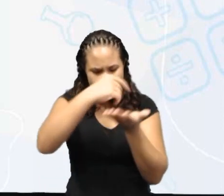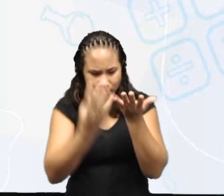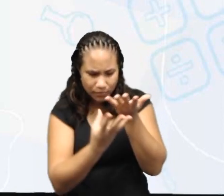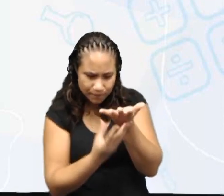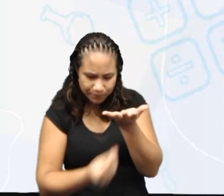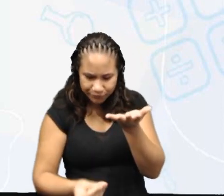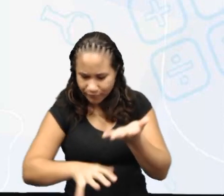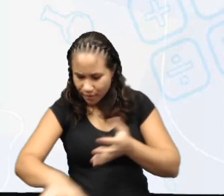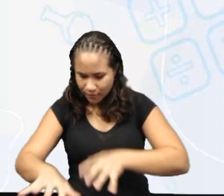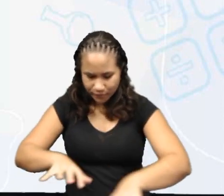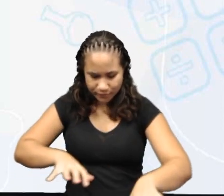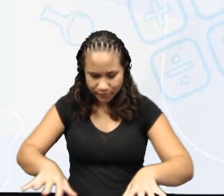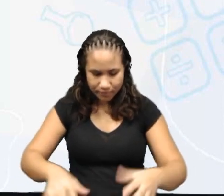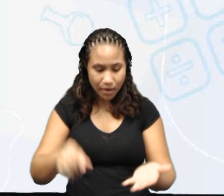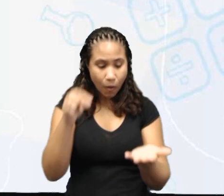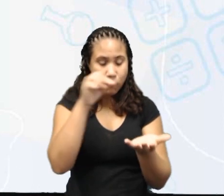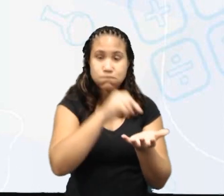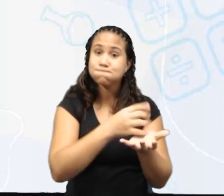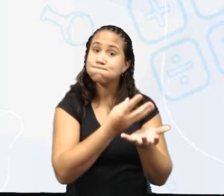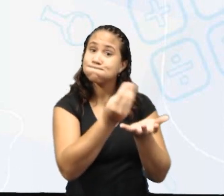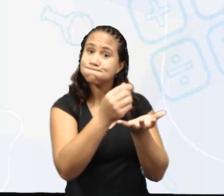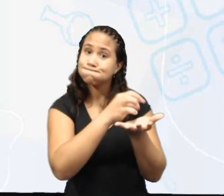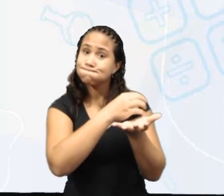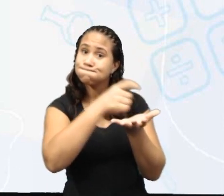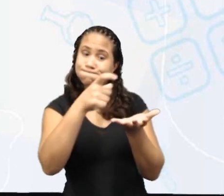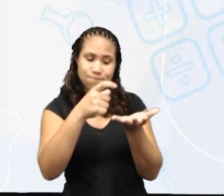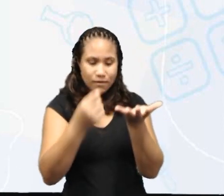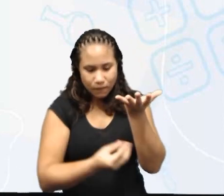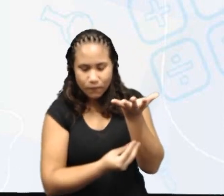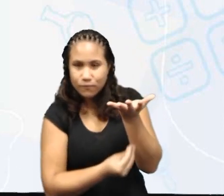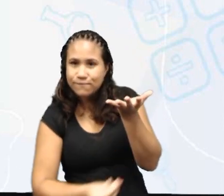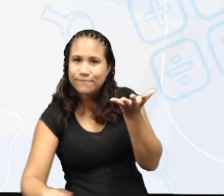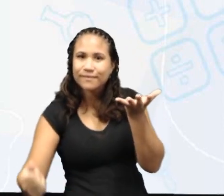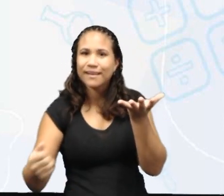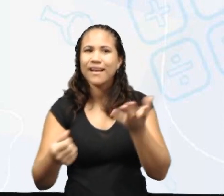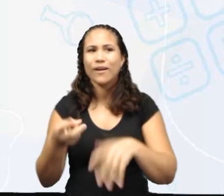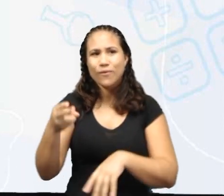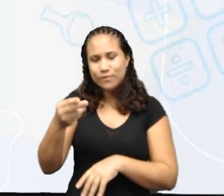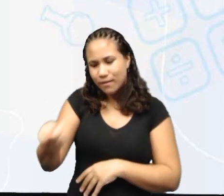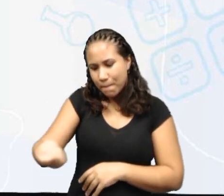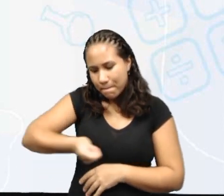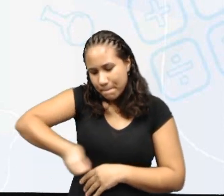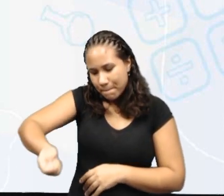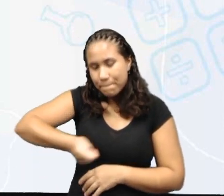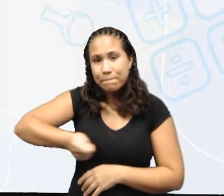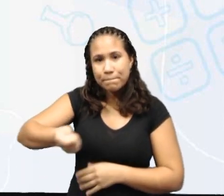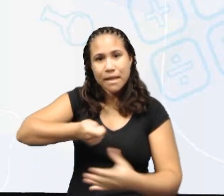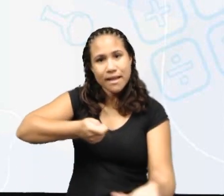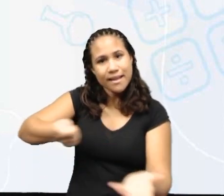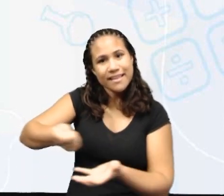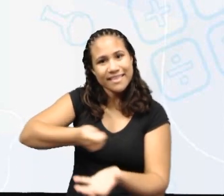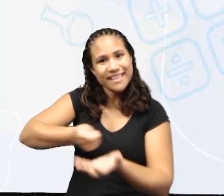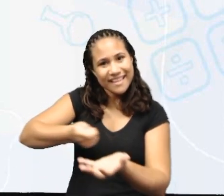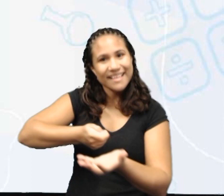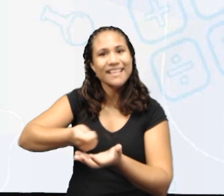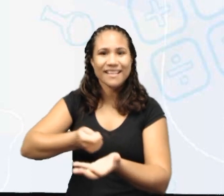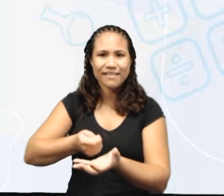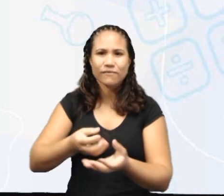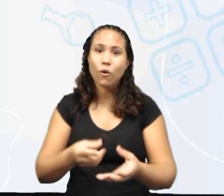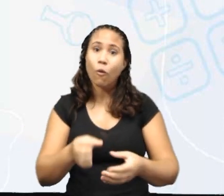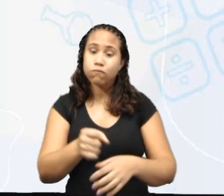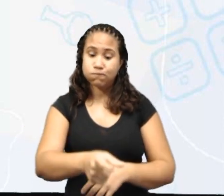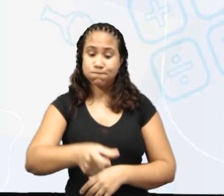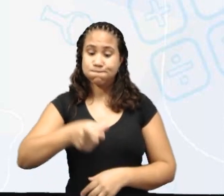conseguimos separar os dois grupos de grãos. Na imagem aí nós temos uma peneira que está sendo usada para reter os grãos de farinha de trigo que são